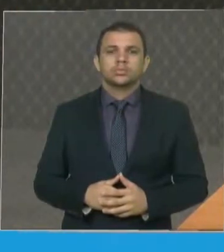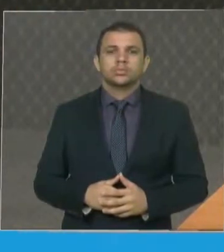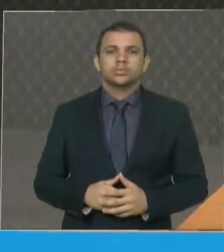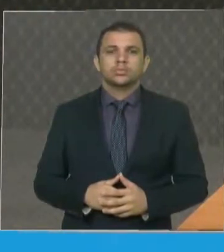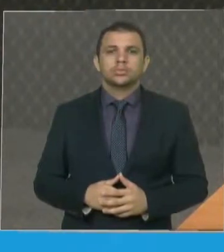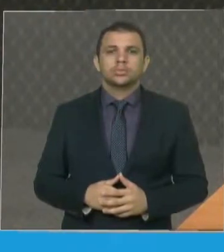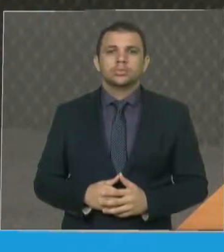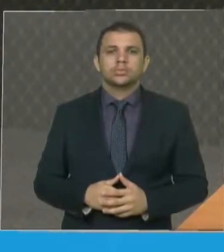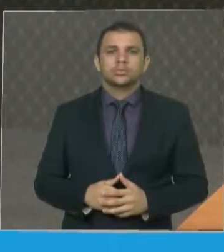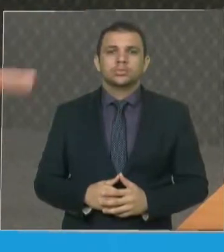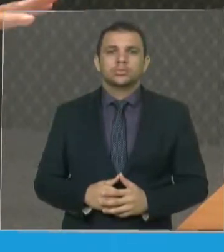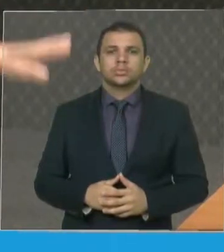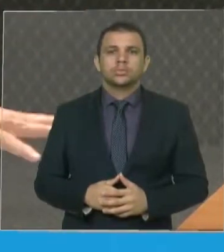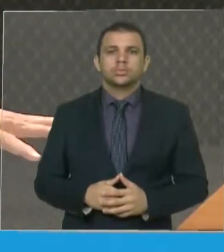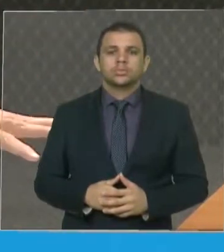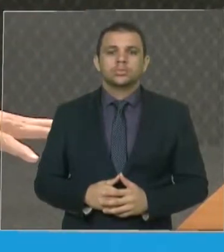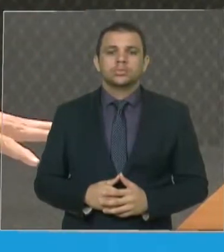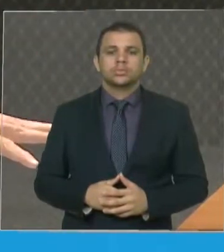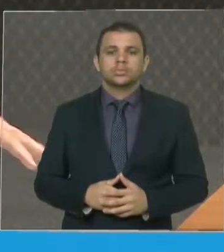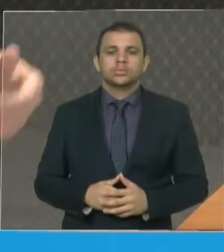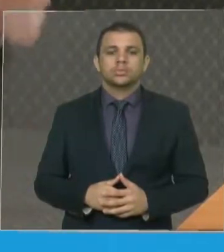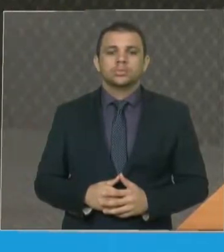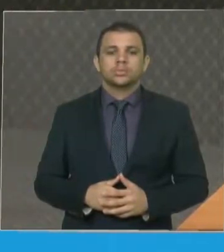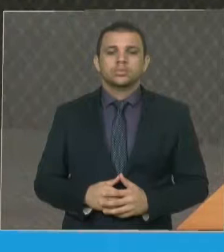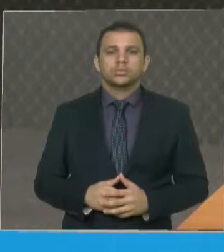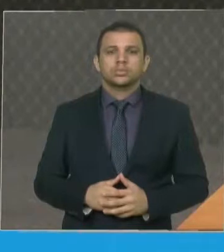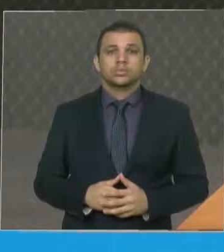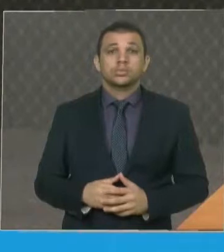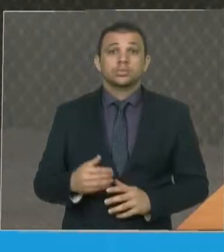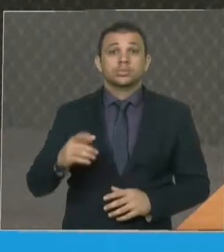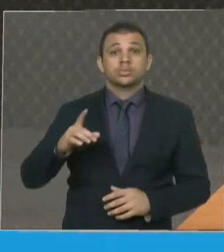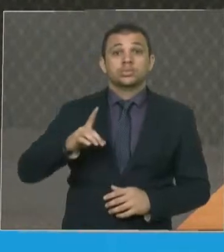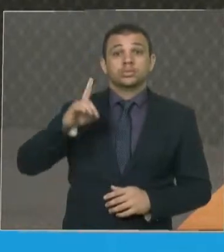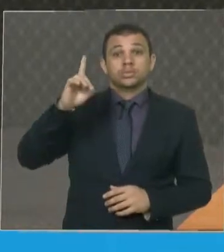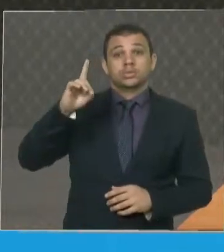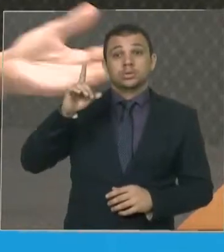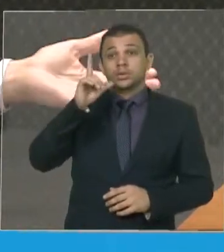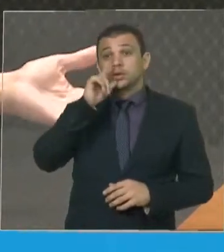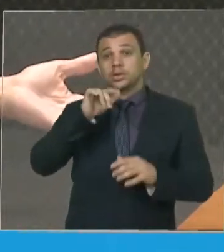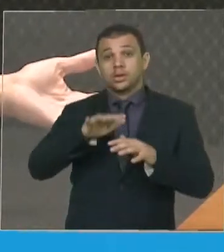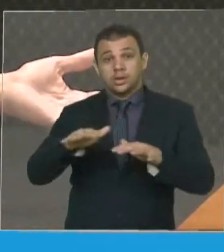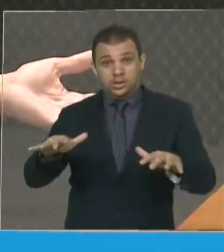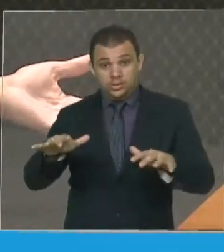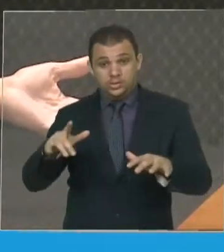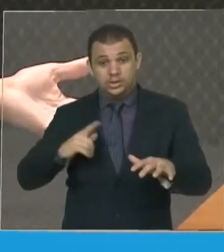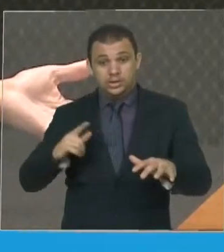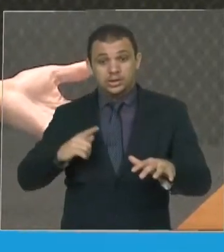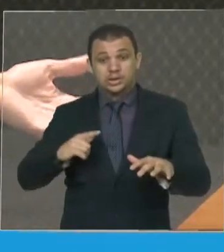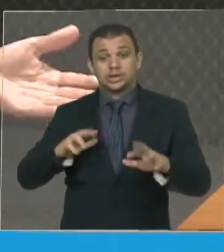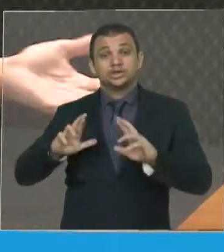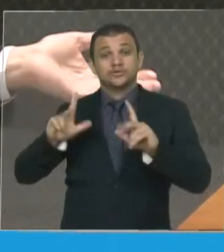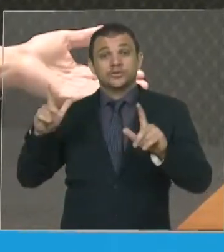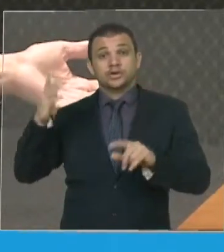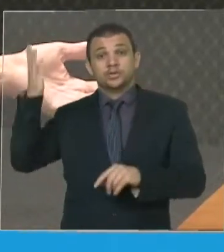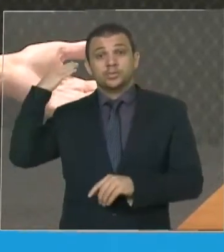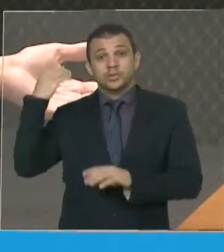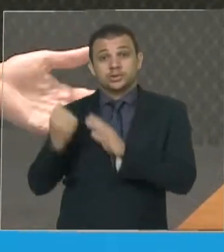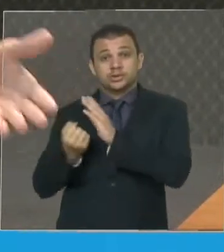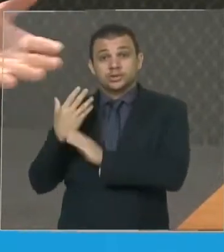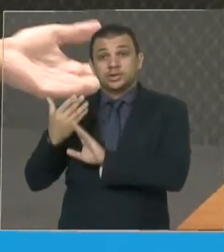juntar a água para ser mar, porque se a água tive antes da criação. Você tem água de mar, para